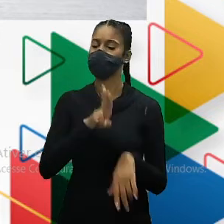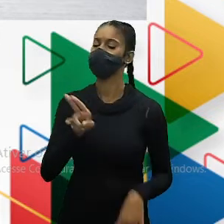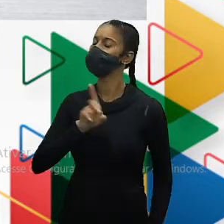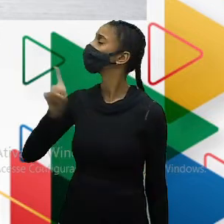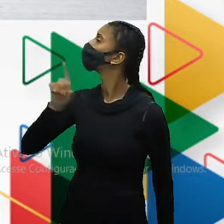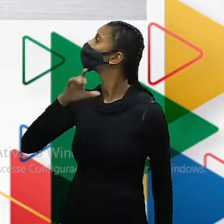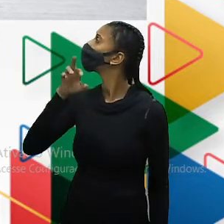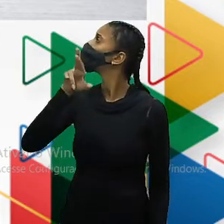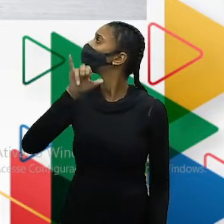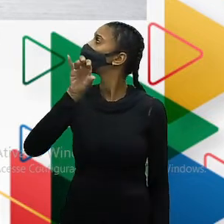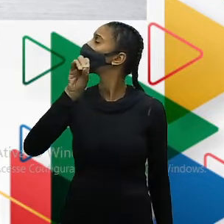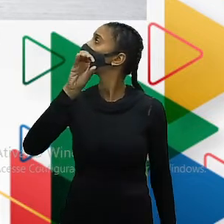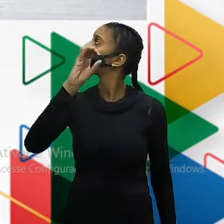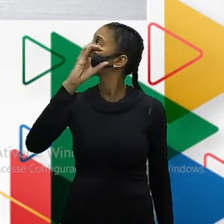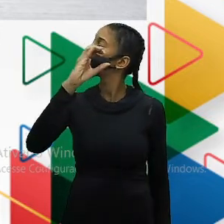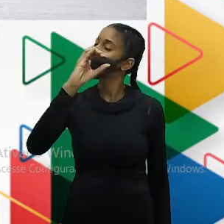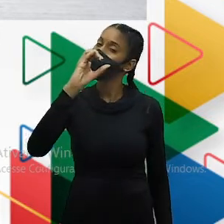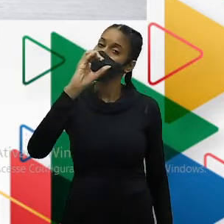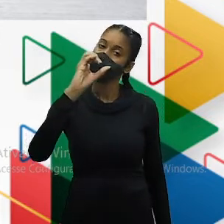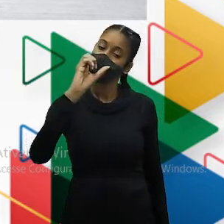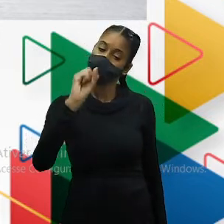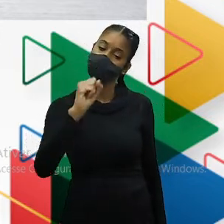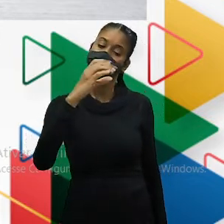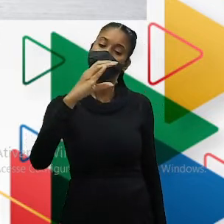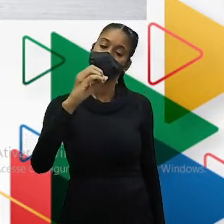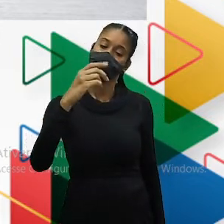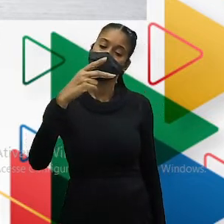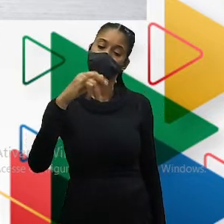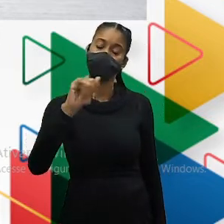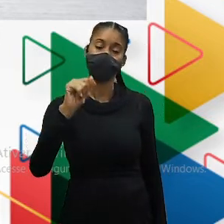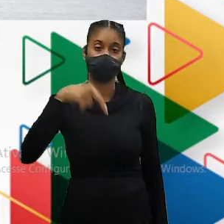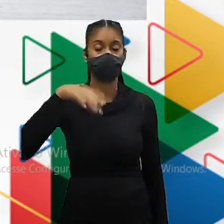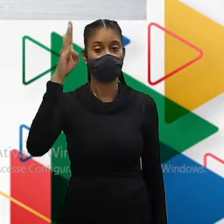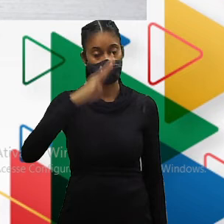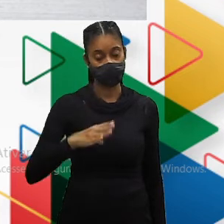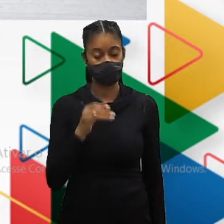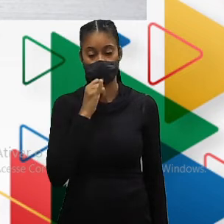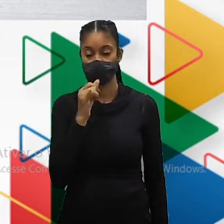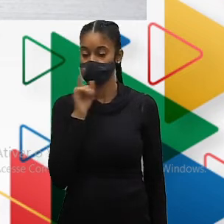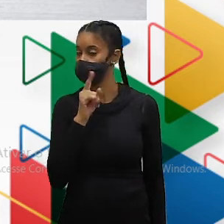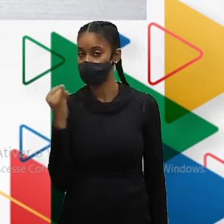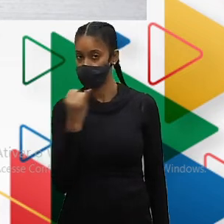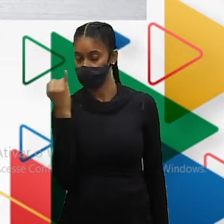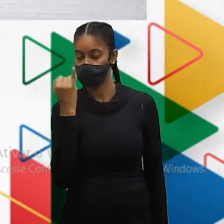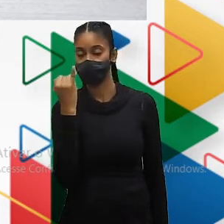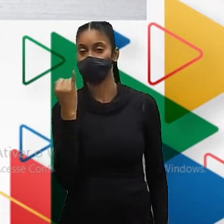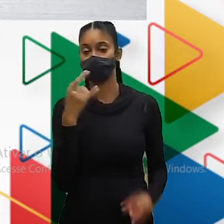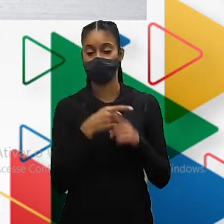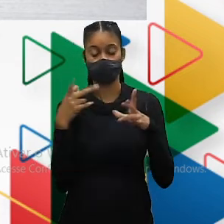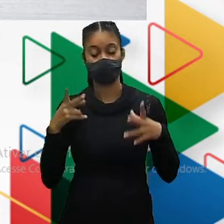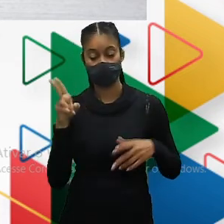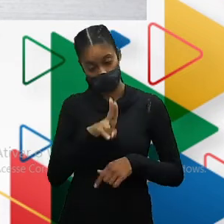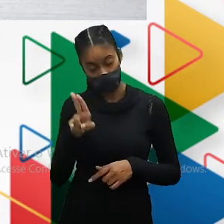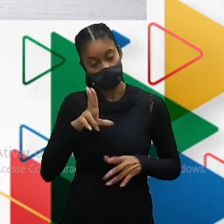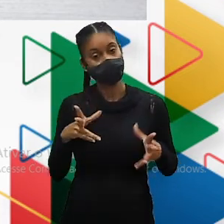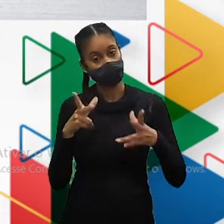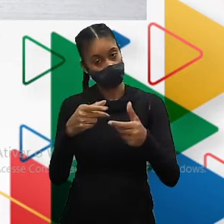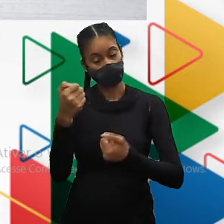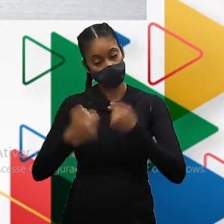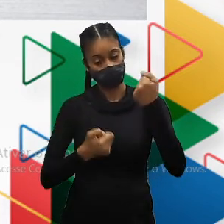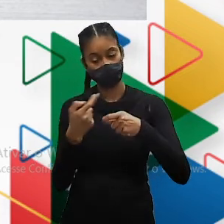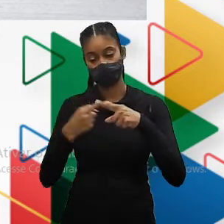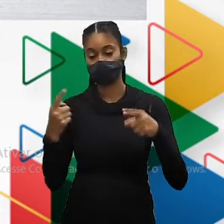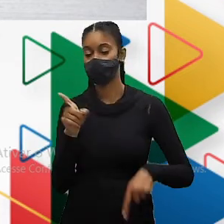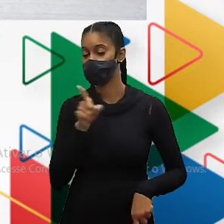a crioscopia? Por exemplo, aqui no Brasil não é tão importante, a gente usa em todos os carros, é importante usar, mas não